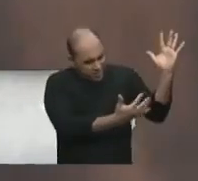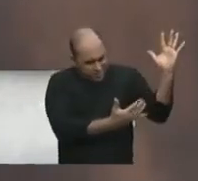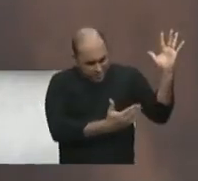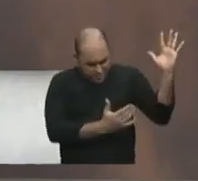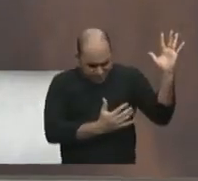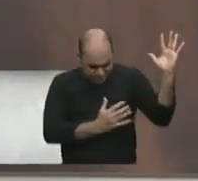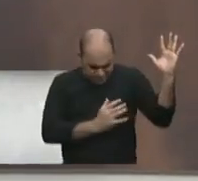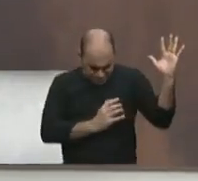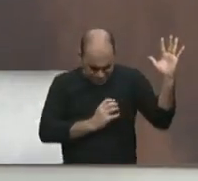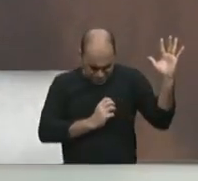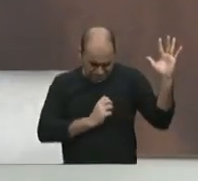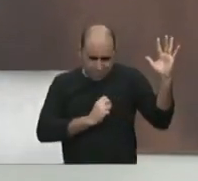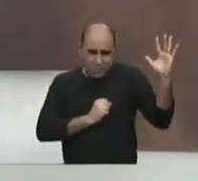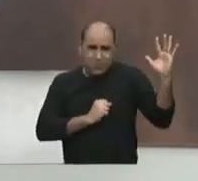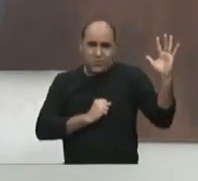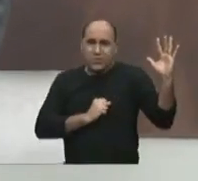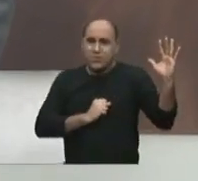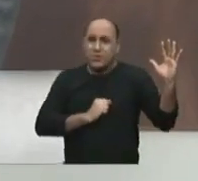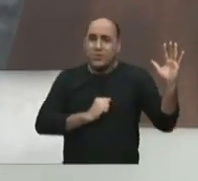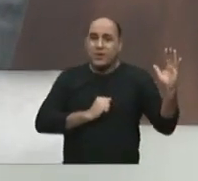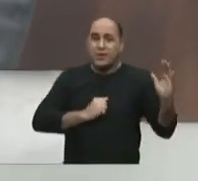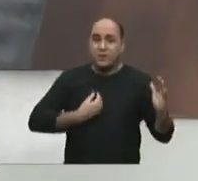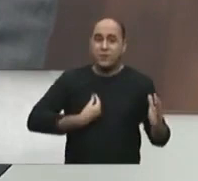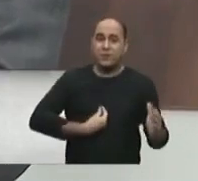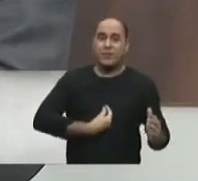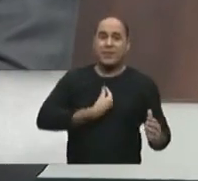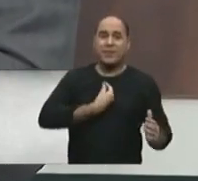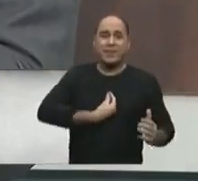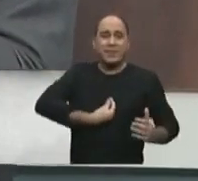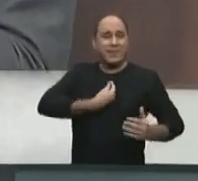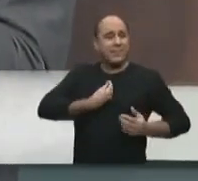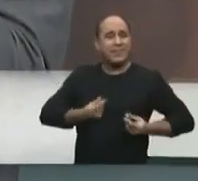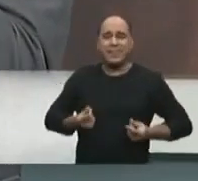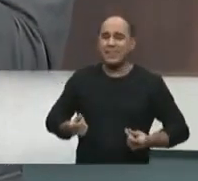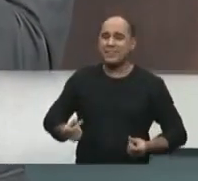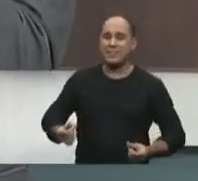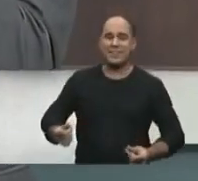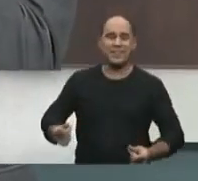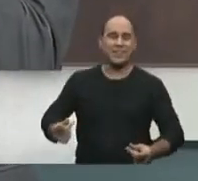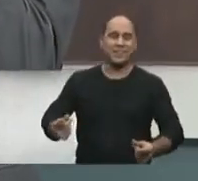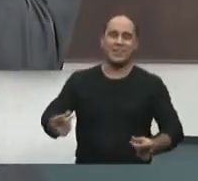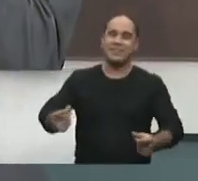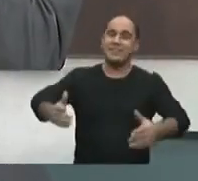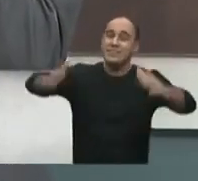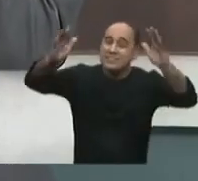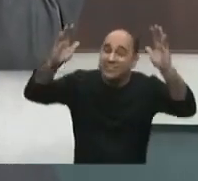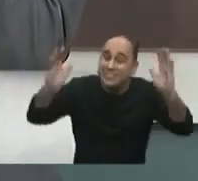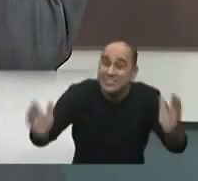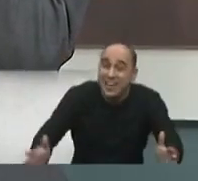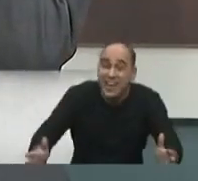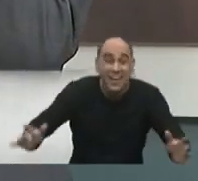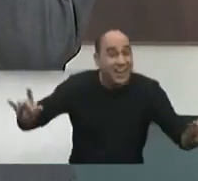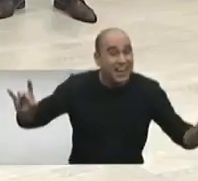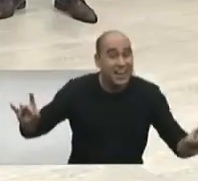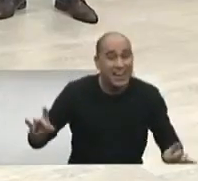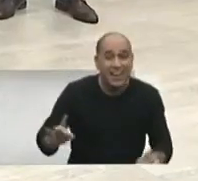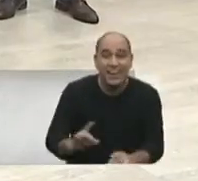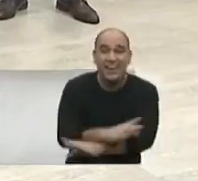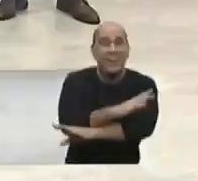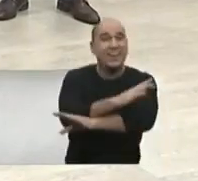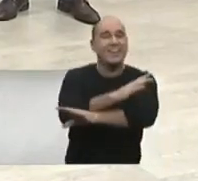da morte final, e tudo já foi pago.